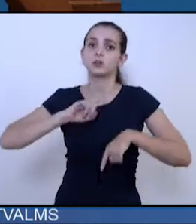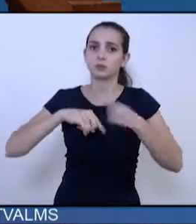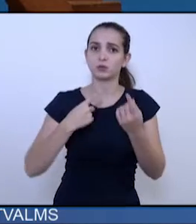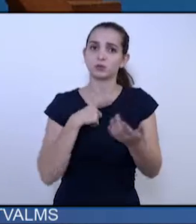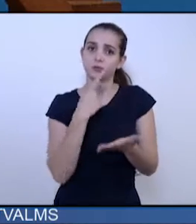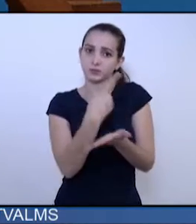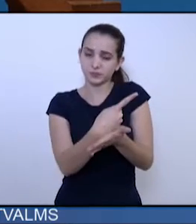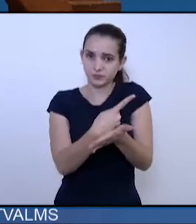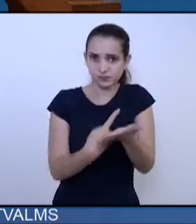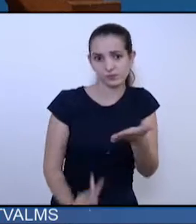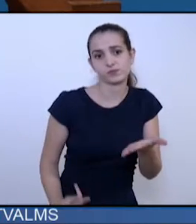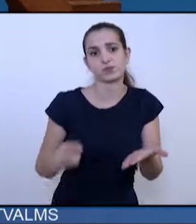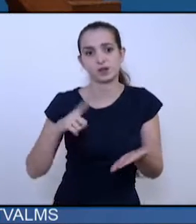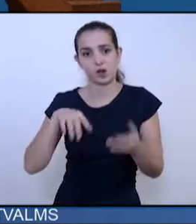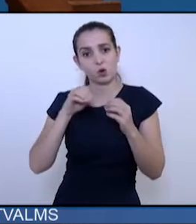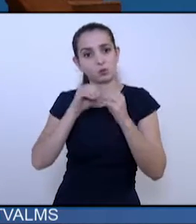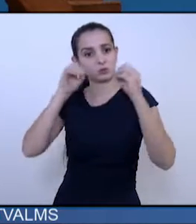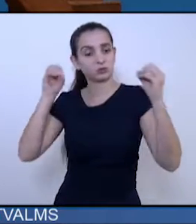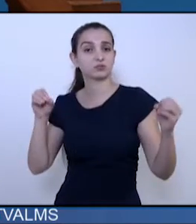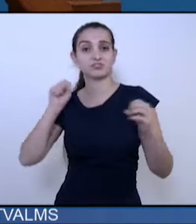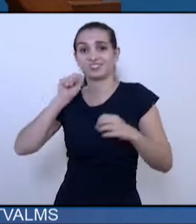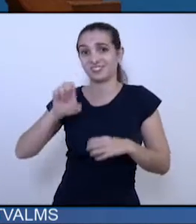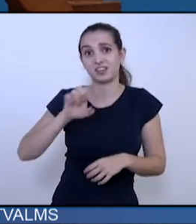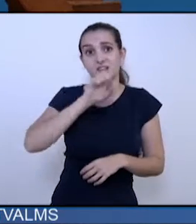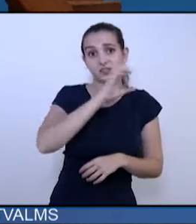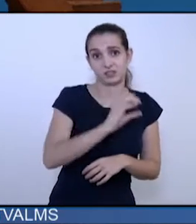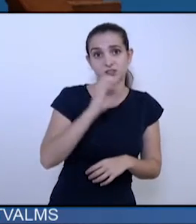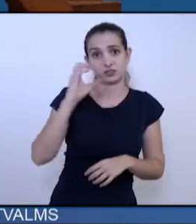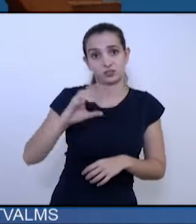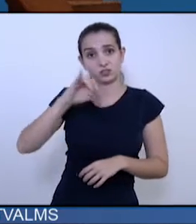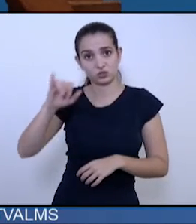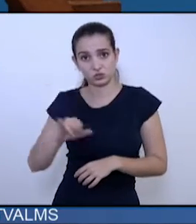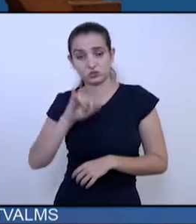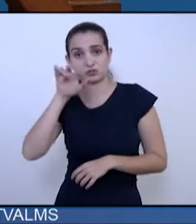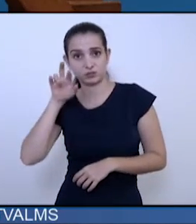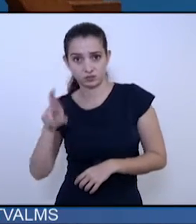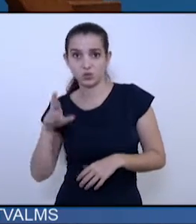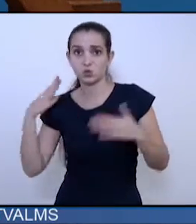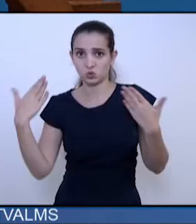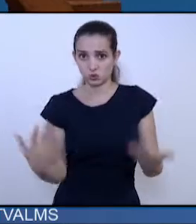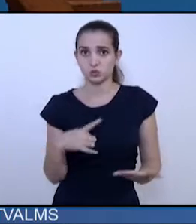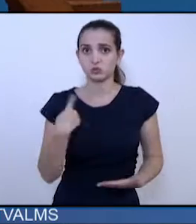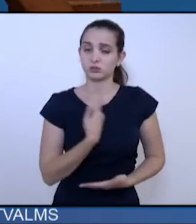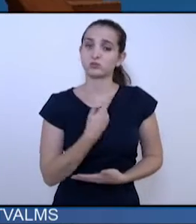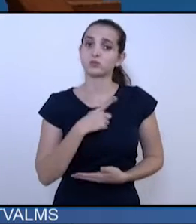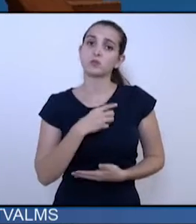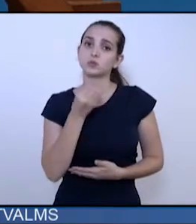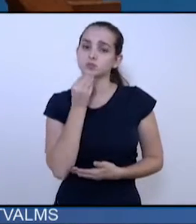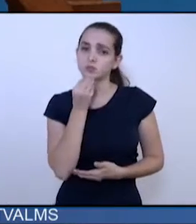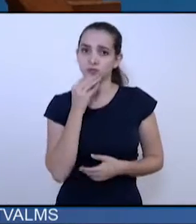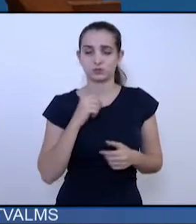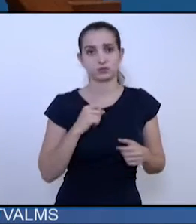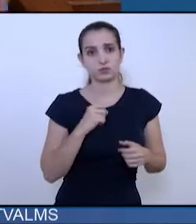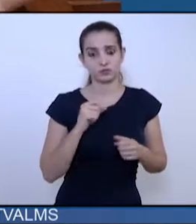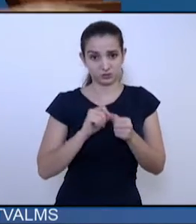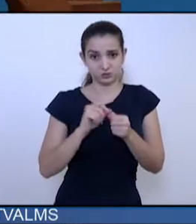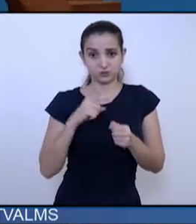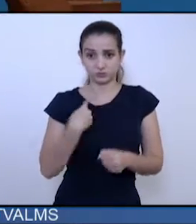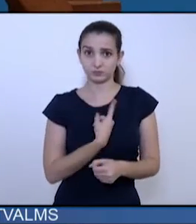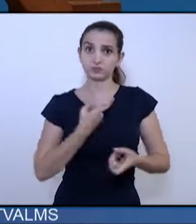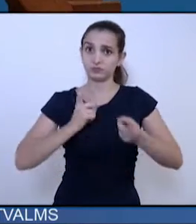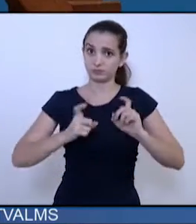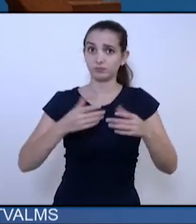porque é um paradoxo. Se a CCJ, e hoje aqui nós tivemos a oportunidade de fazer a nossa reunião, e aí,